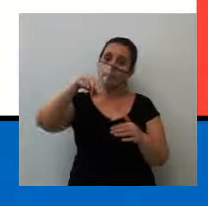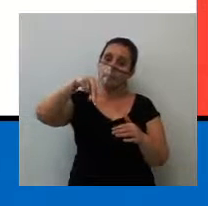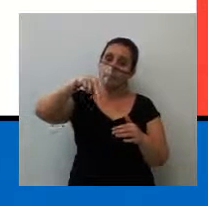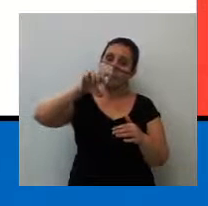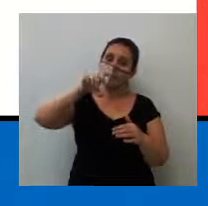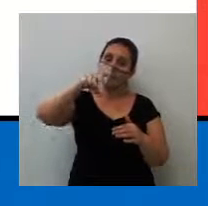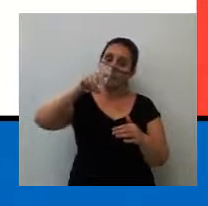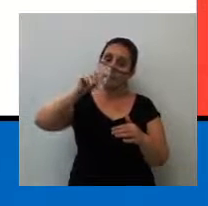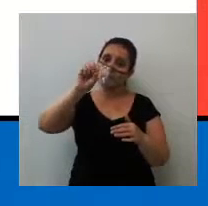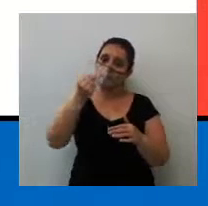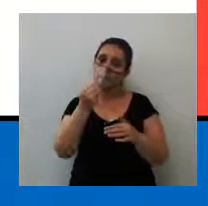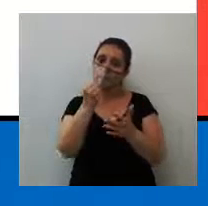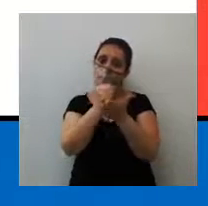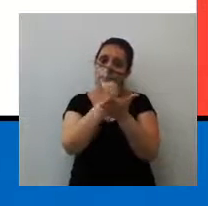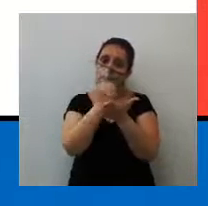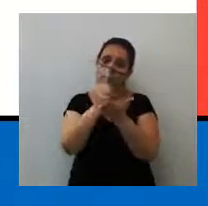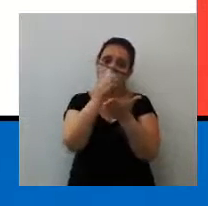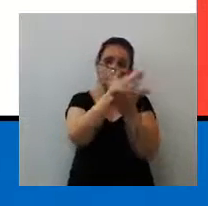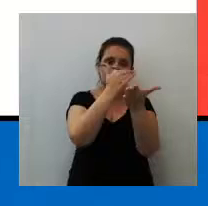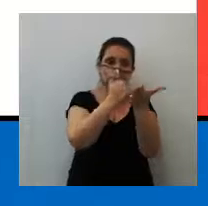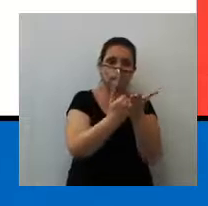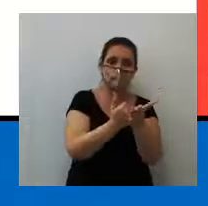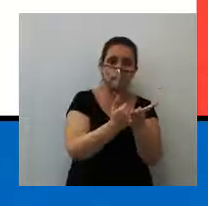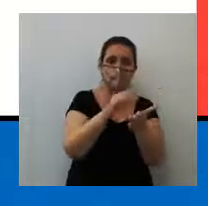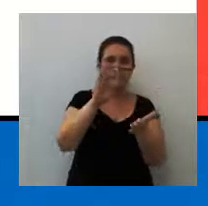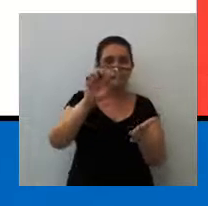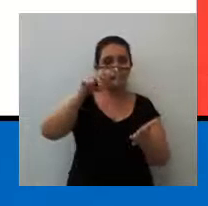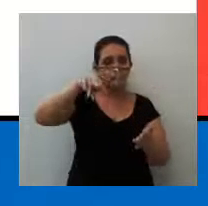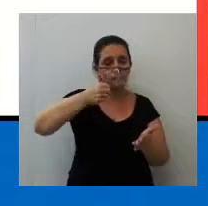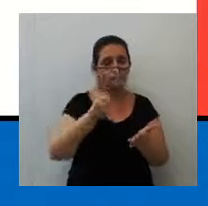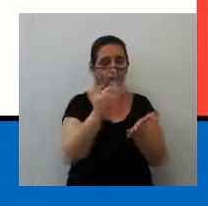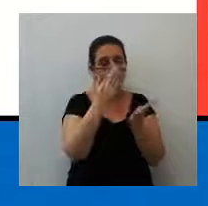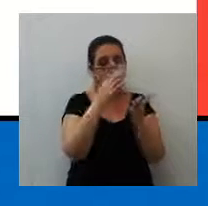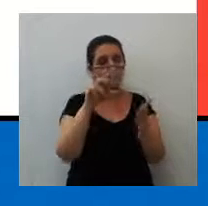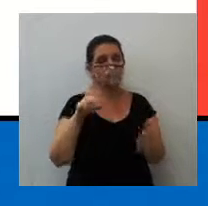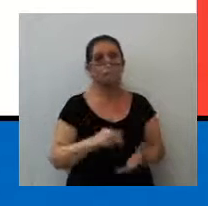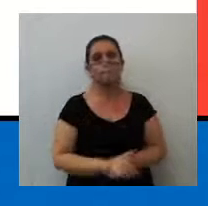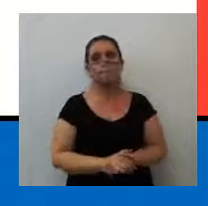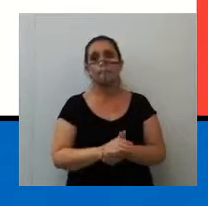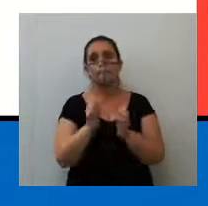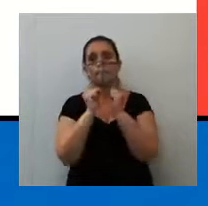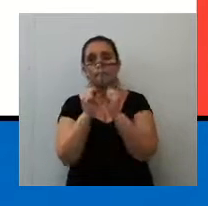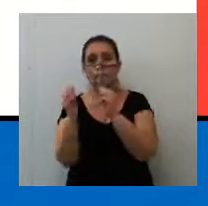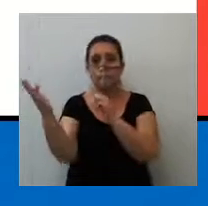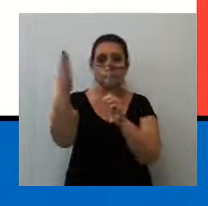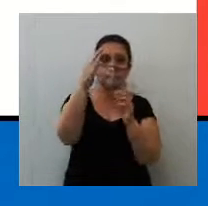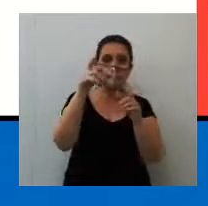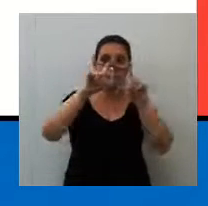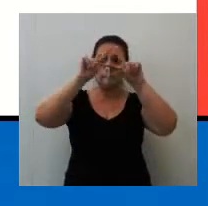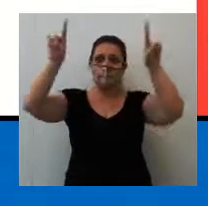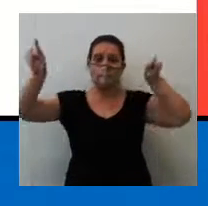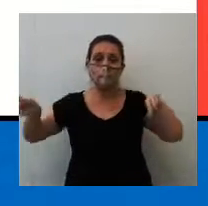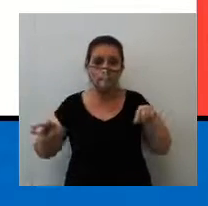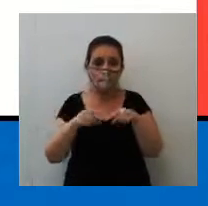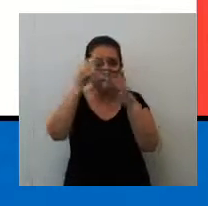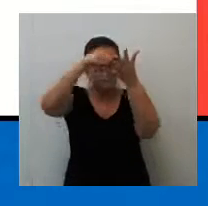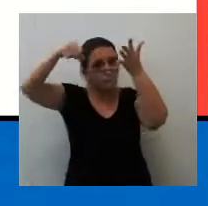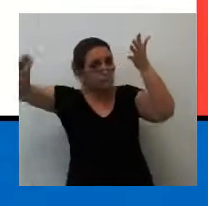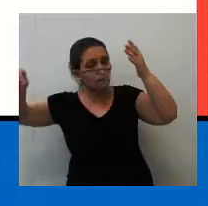da partilha de bens pessoal se liga nisso tem como cortar aqui do quadro